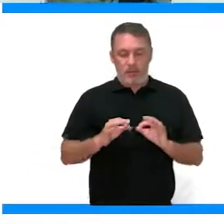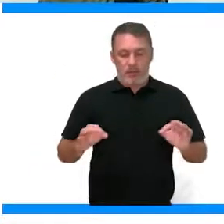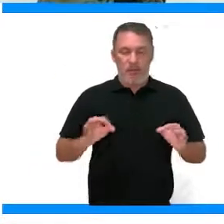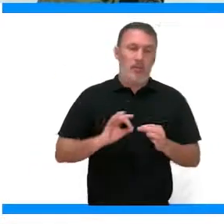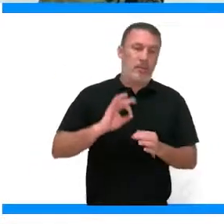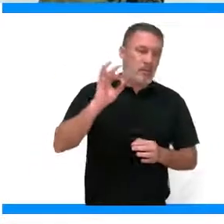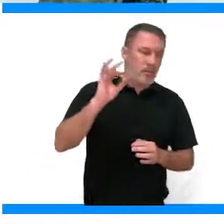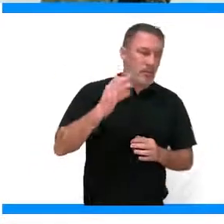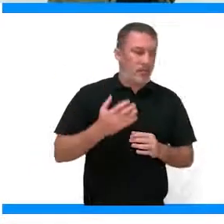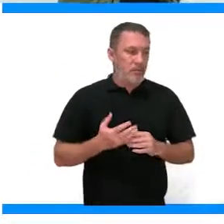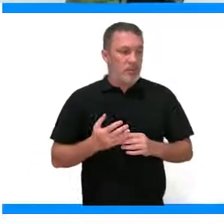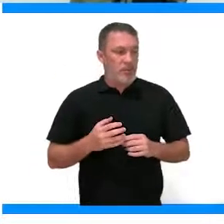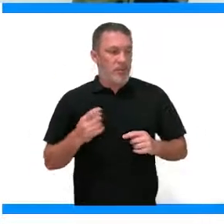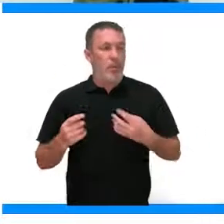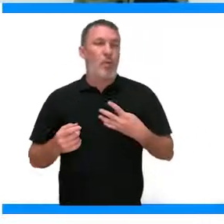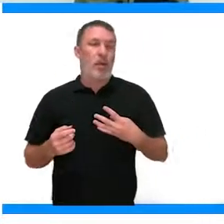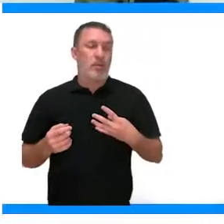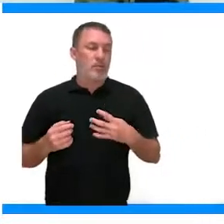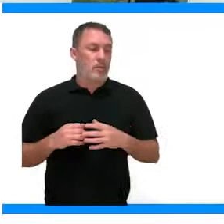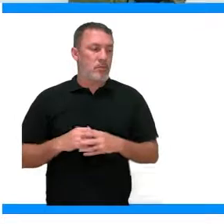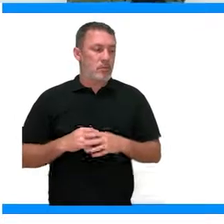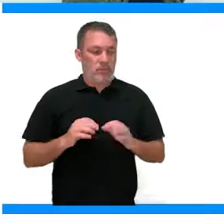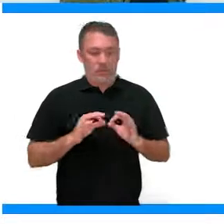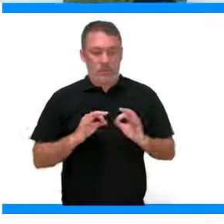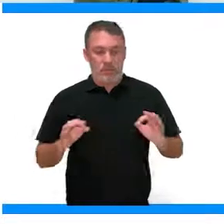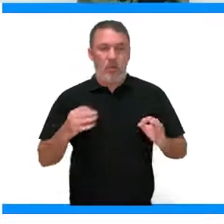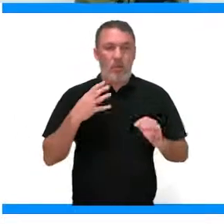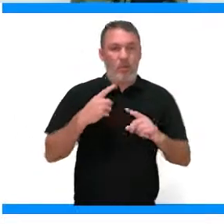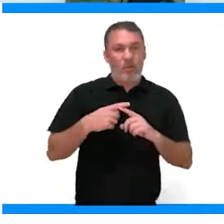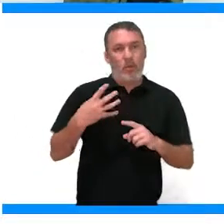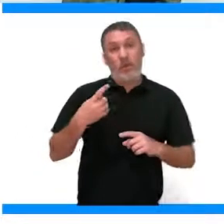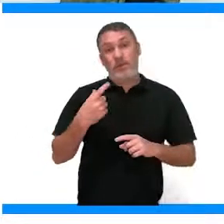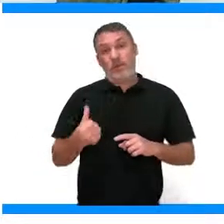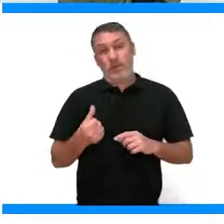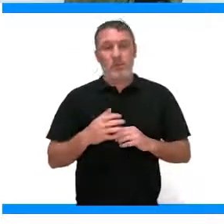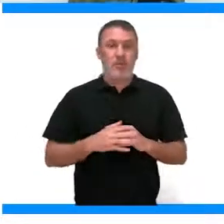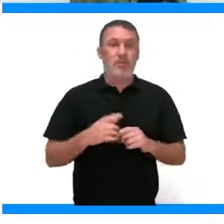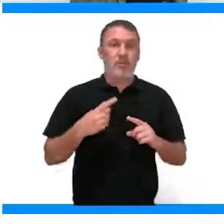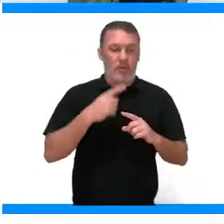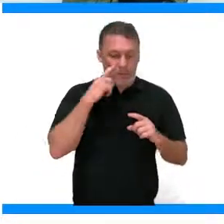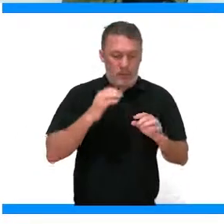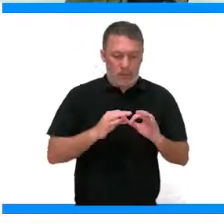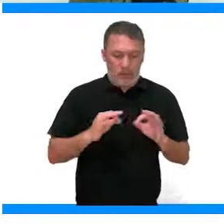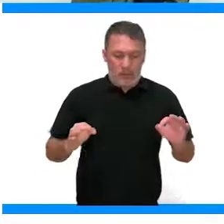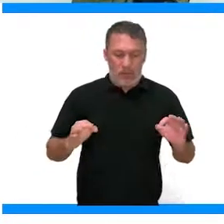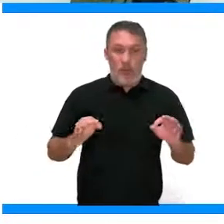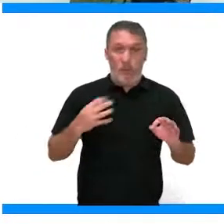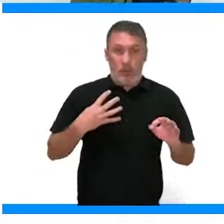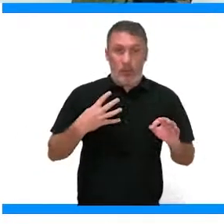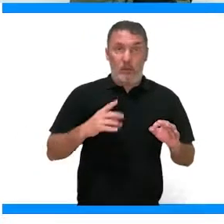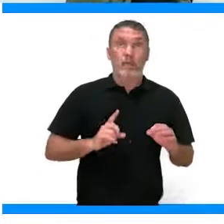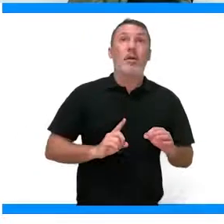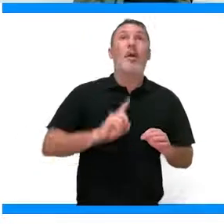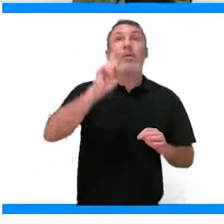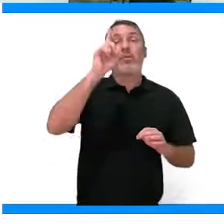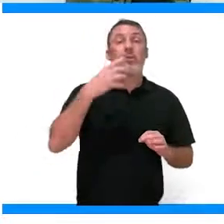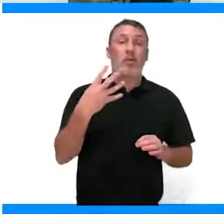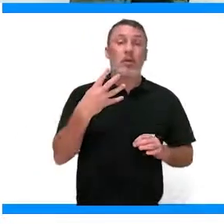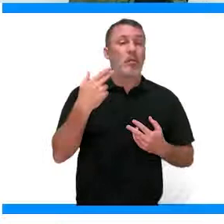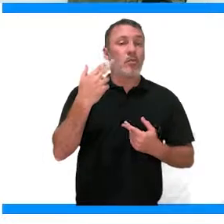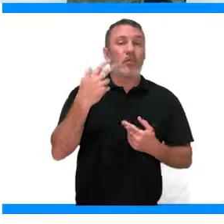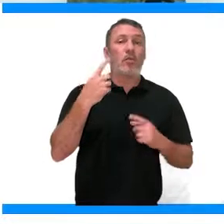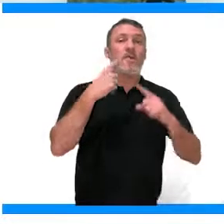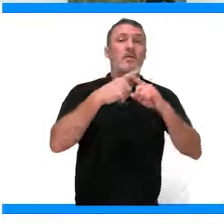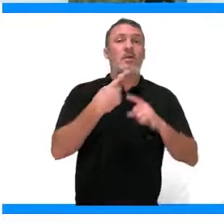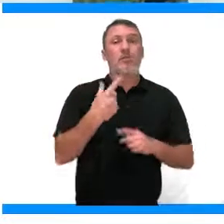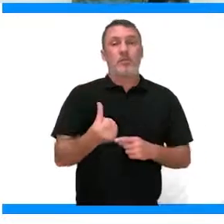3, 9. Quadrado de lado 4, 4 vezes 4, 16. Porque a altura ali não aparece ali na figura, mas a altura é